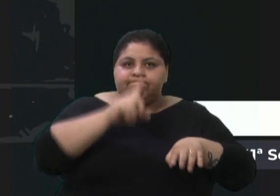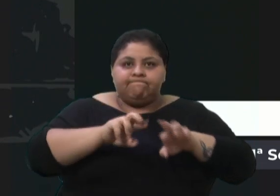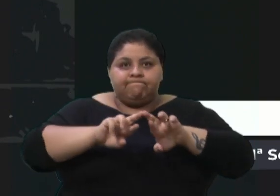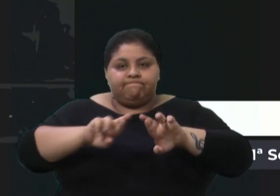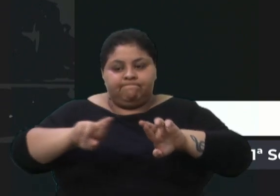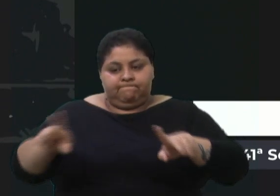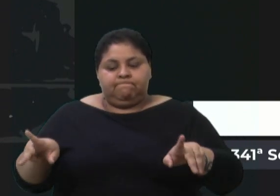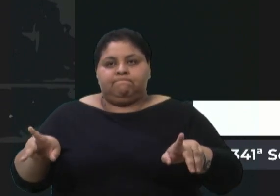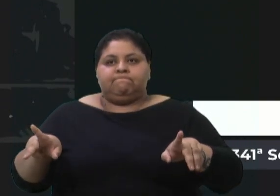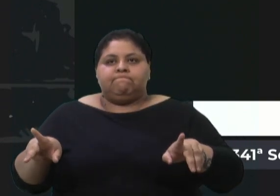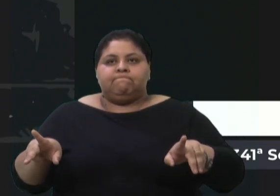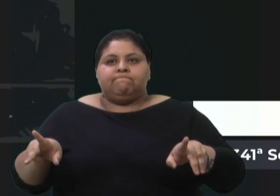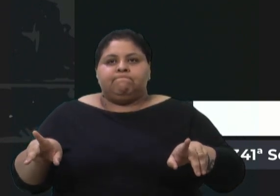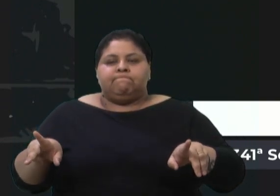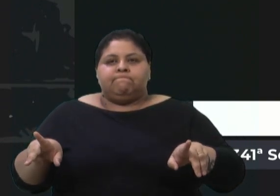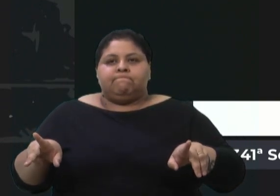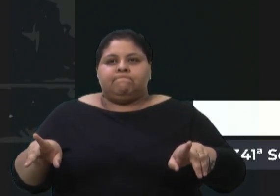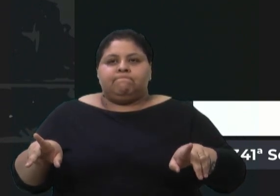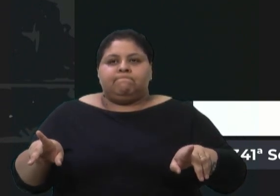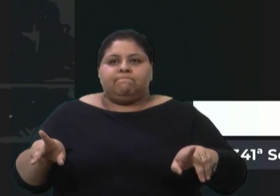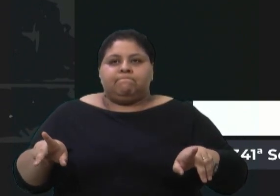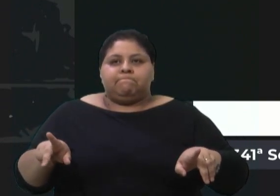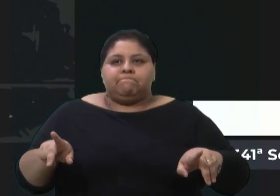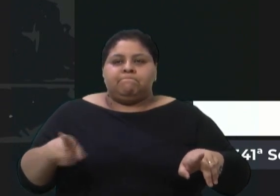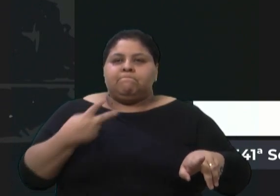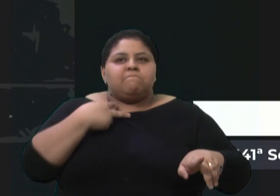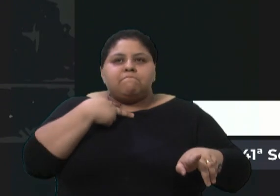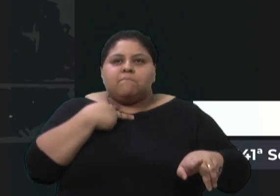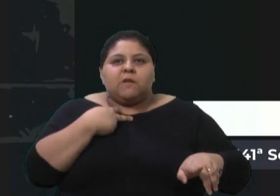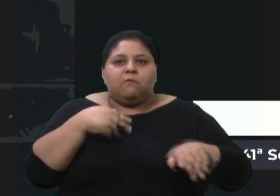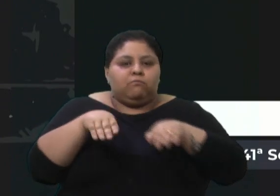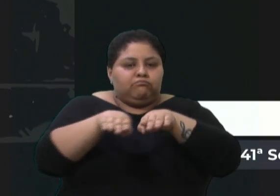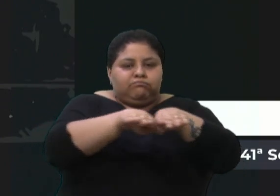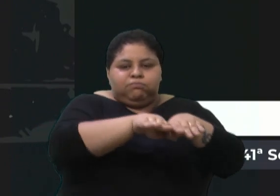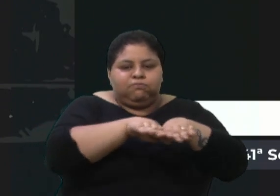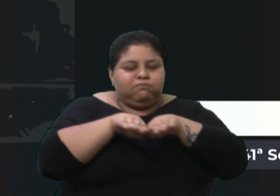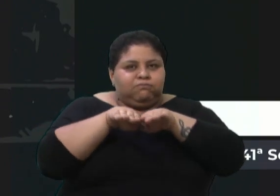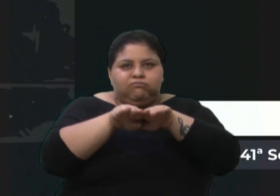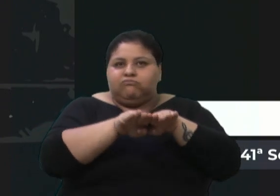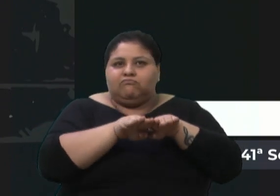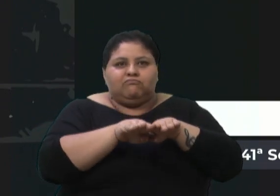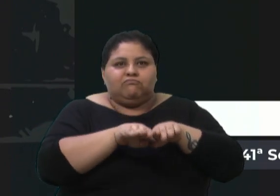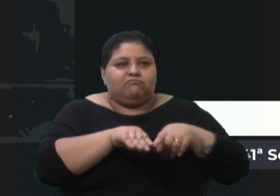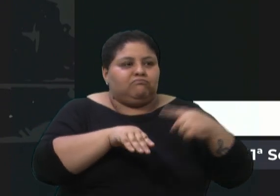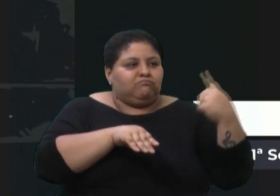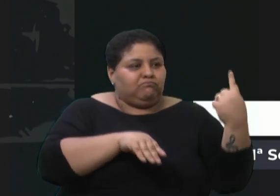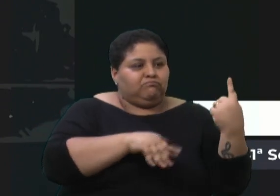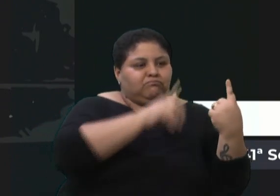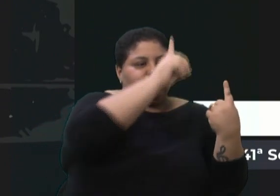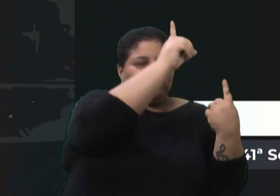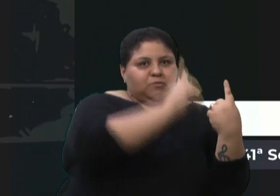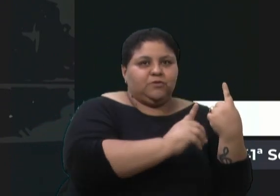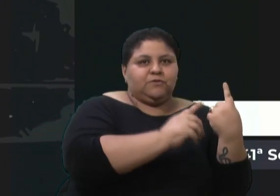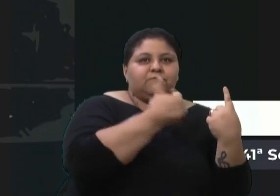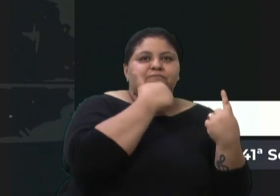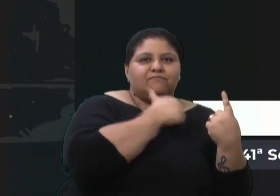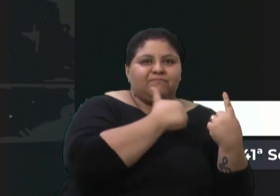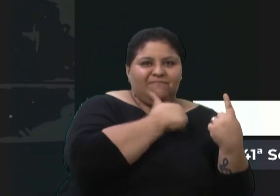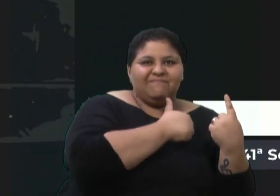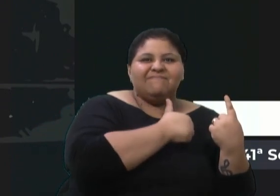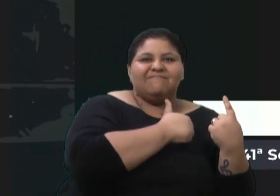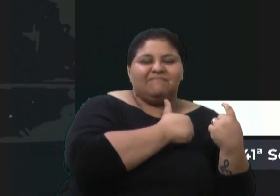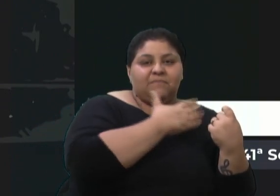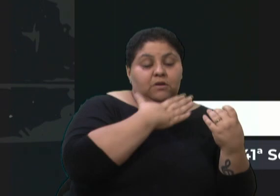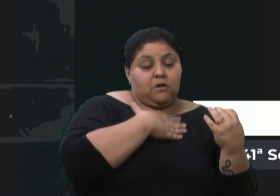competência. Não dá para a gente comparar, porque uma coisa são os direitos das mulheres, né? E eu